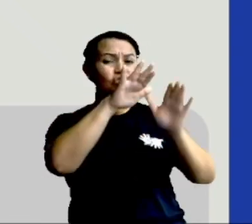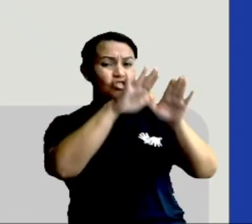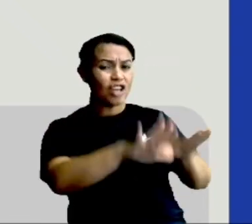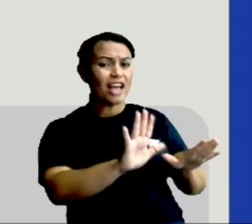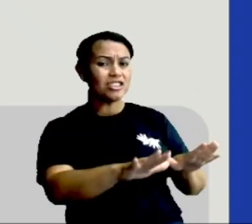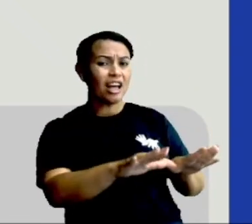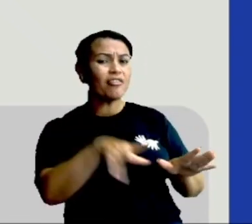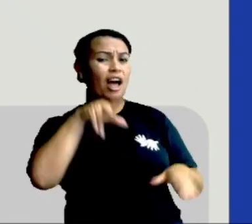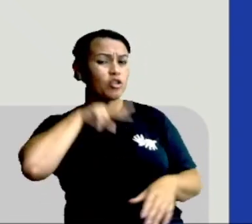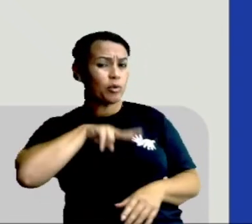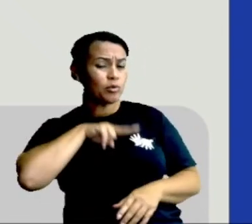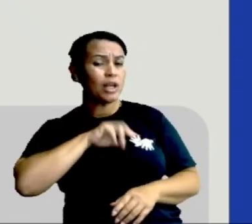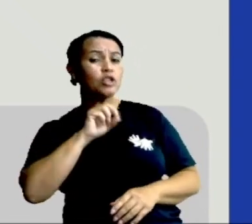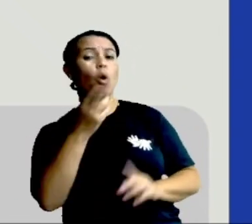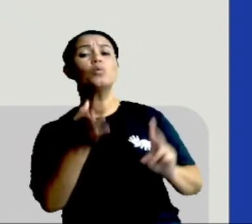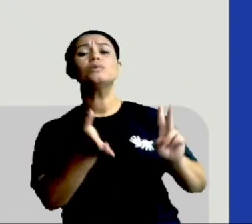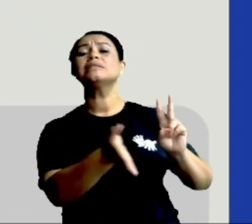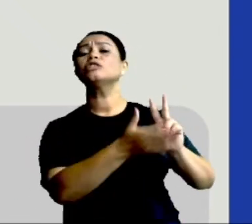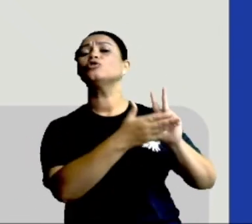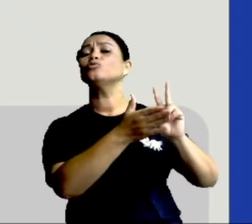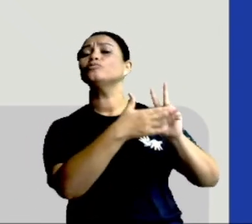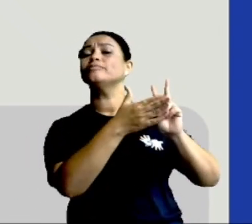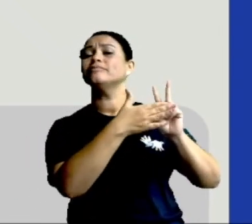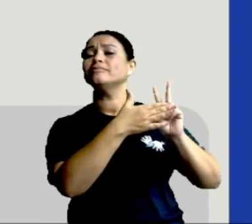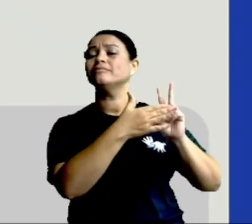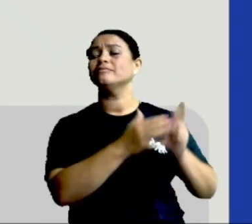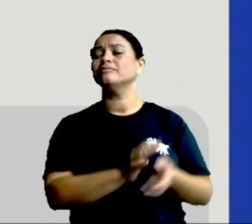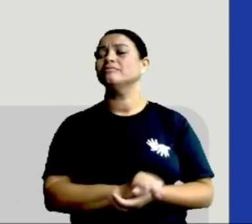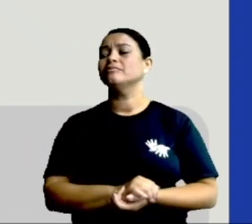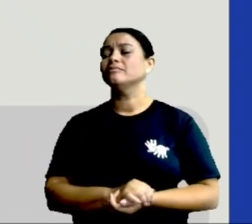daqui? Eram os portugueses ou os índios?